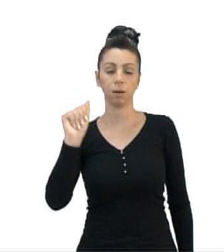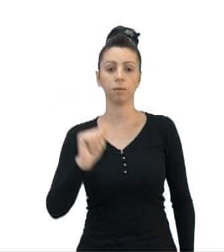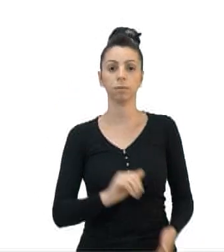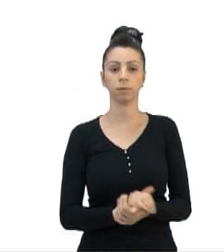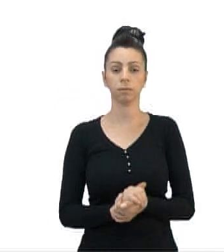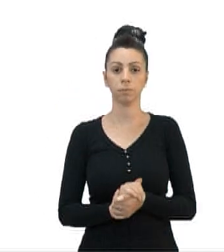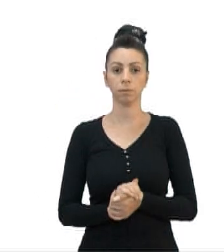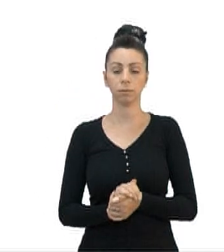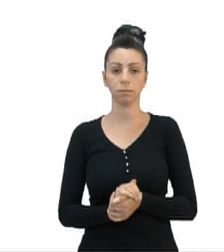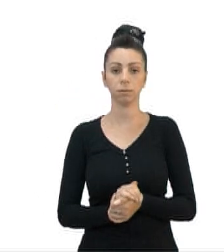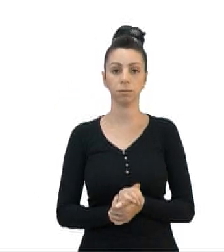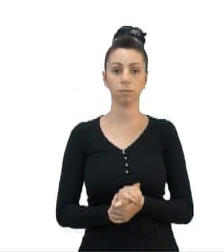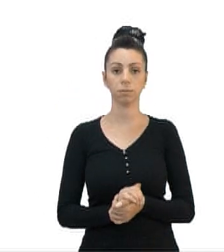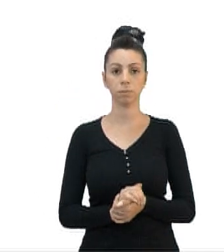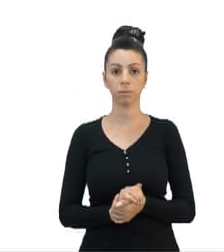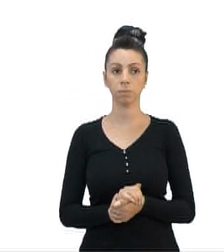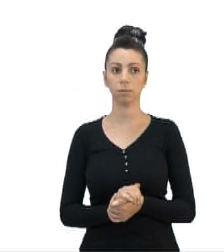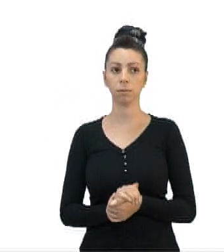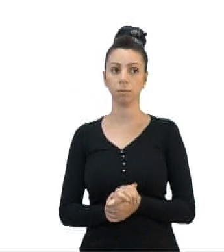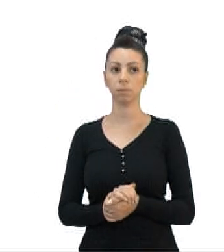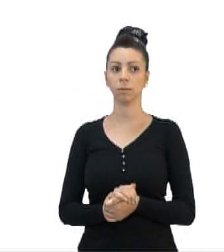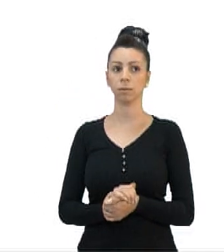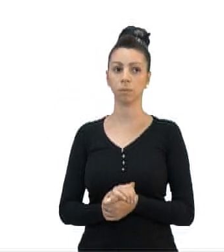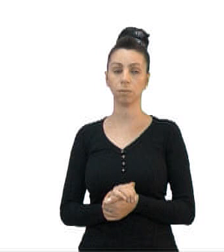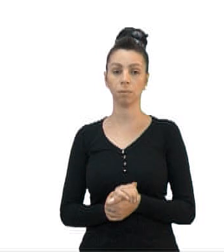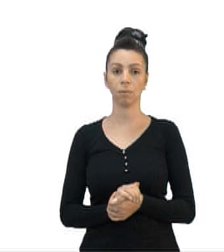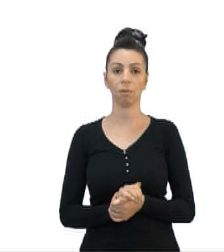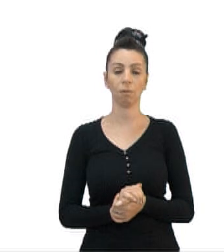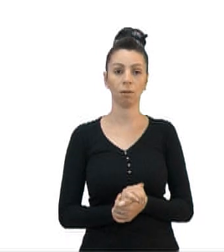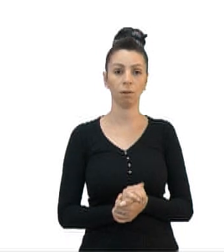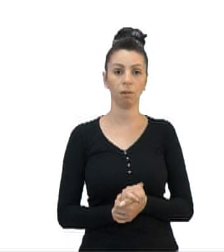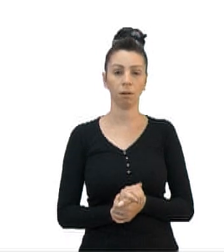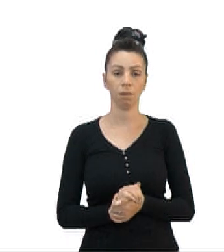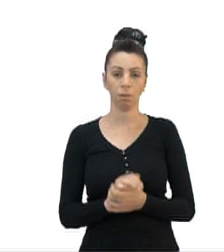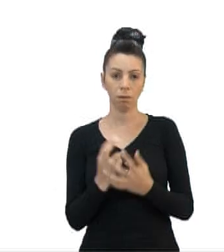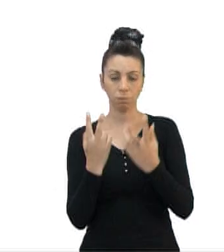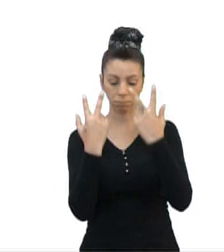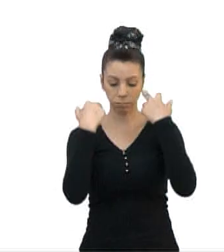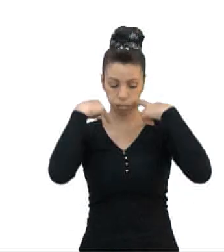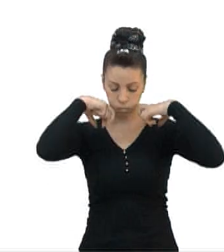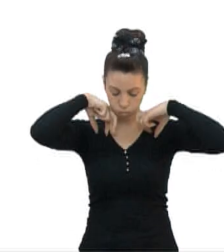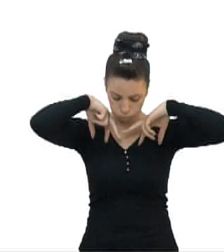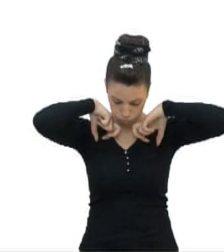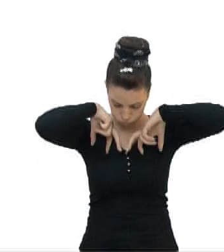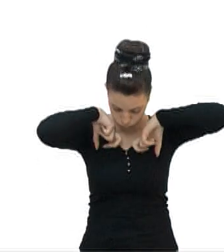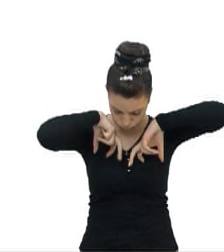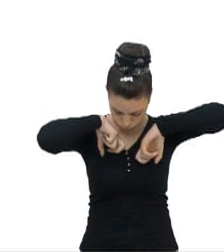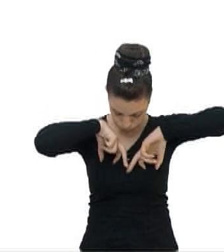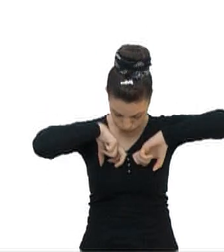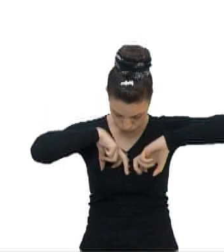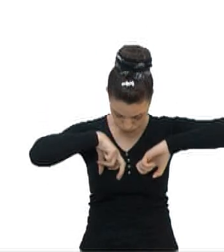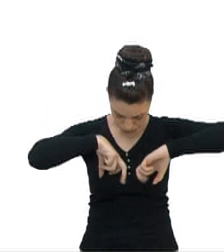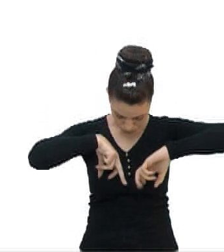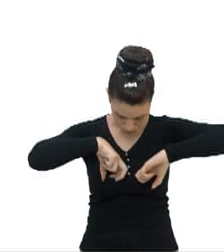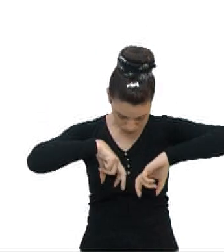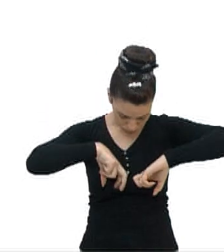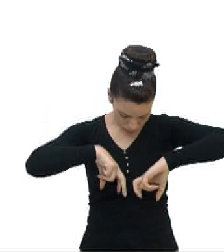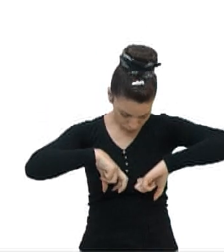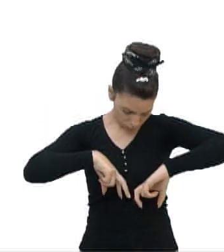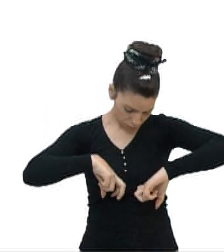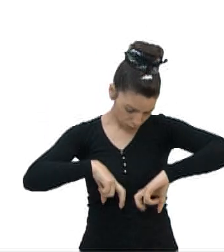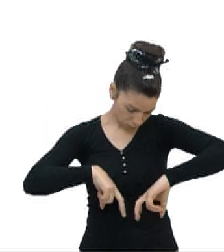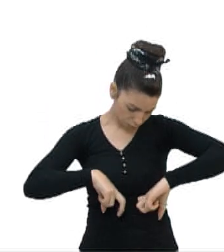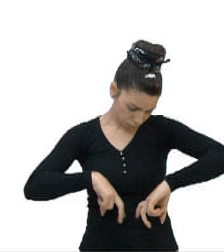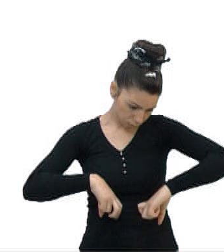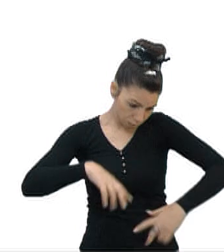Profundo fastio, né? Fastio é tédio, né? Uma ideia de tédio, de cansaço. Profundo fastio